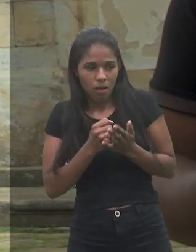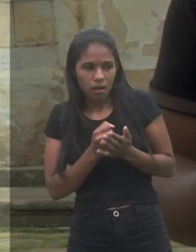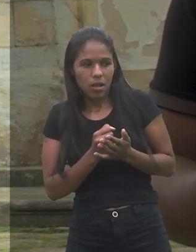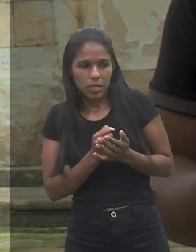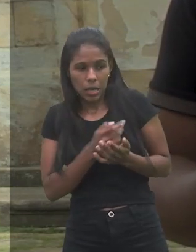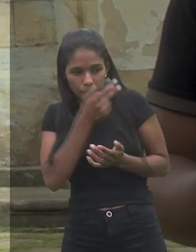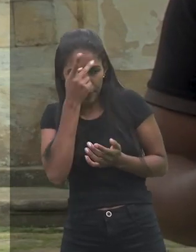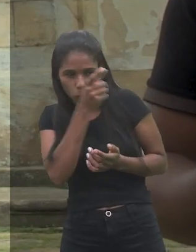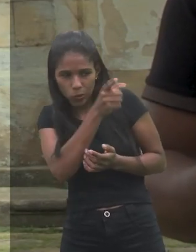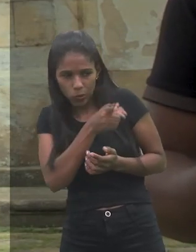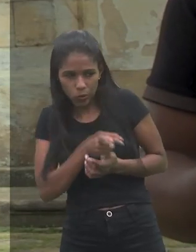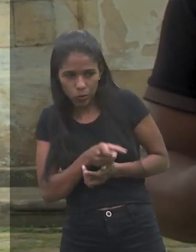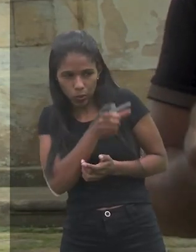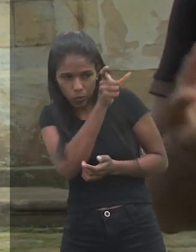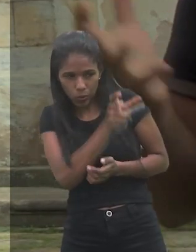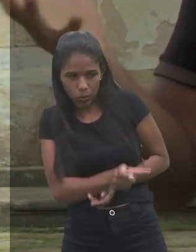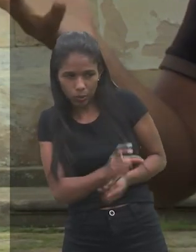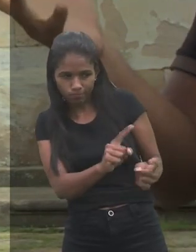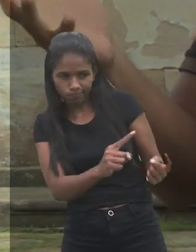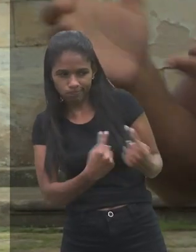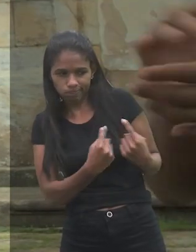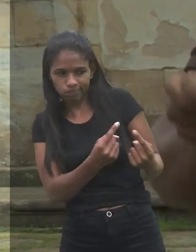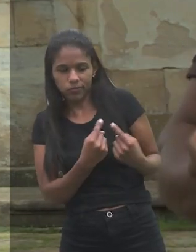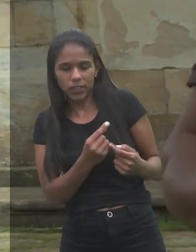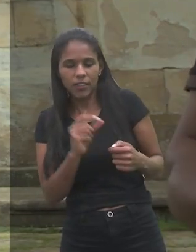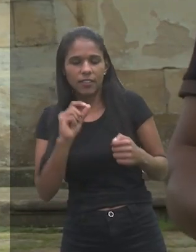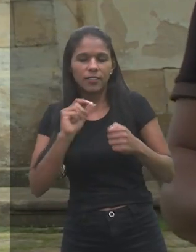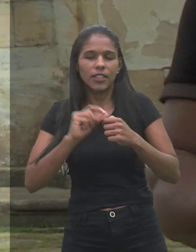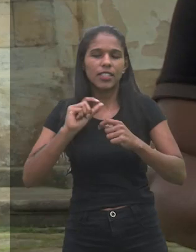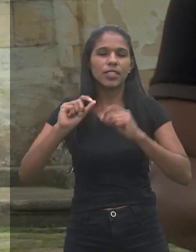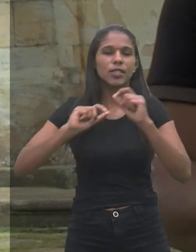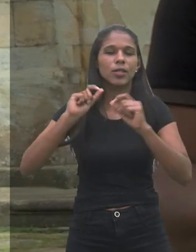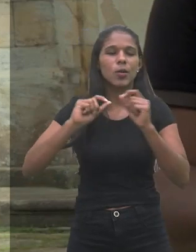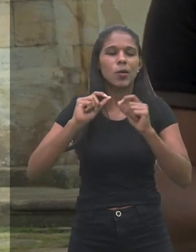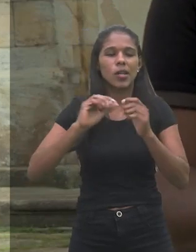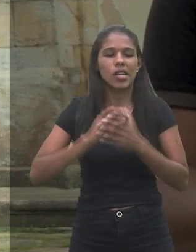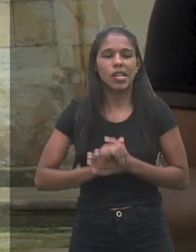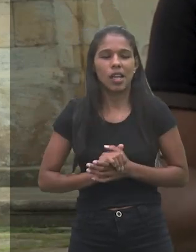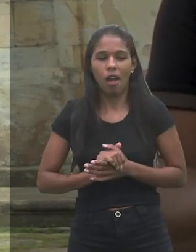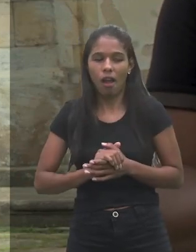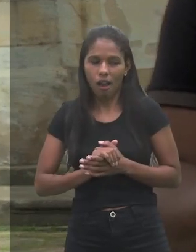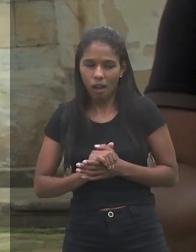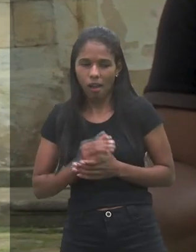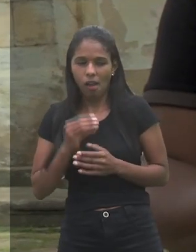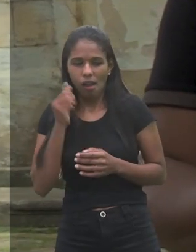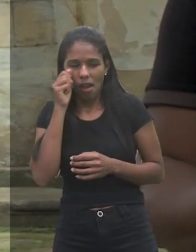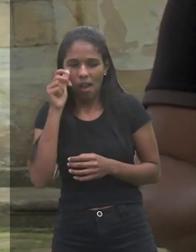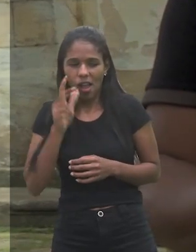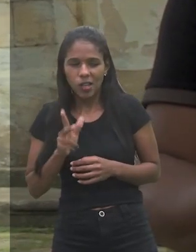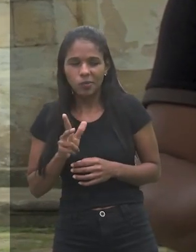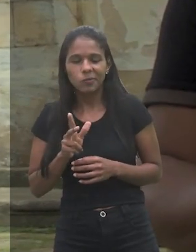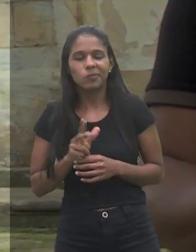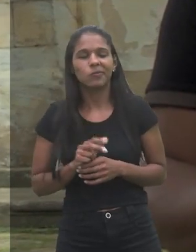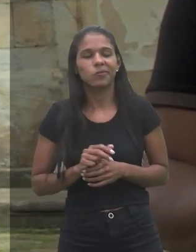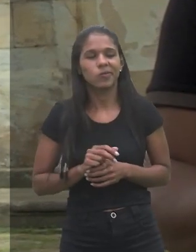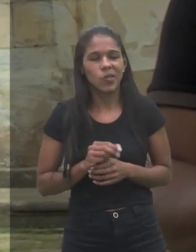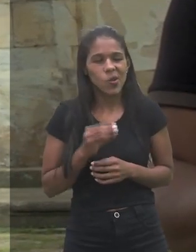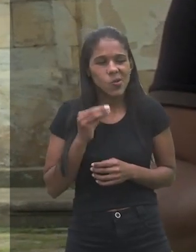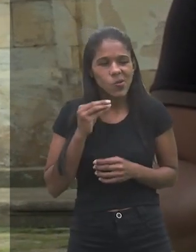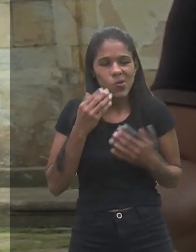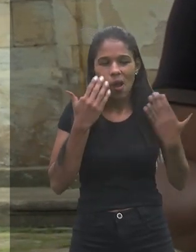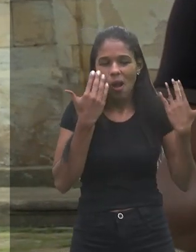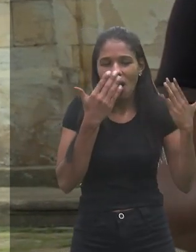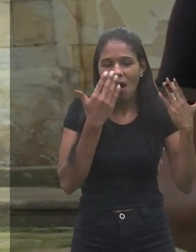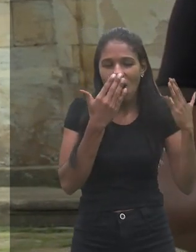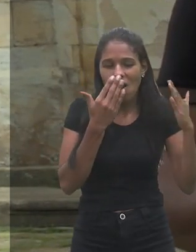essa pessoa seria homenageado, entre aspas, com detalhes de nariz, das